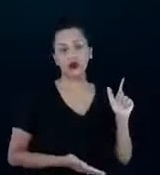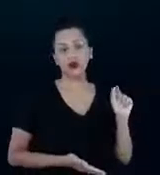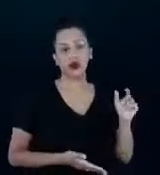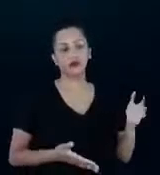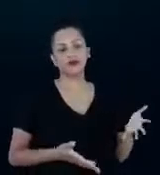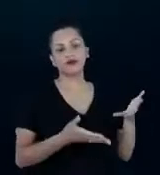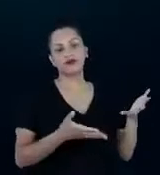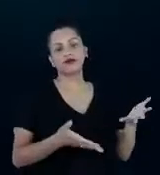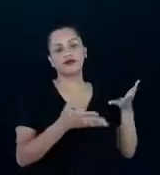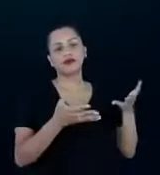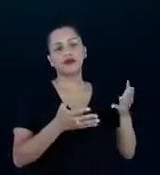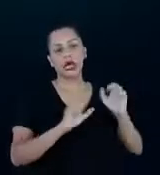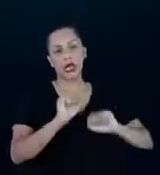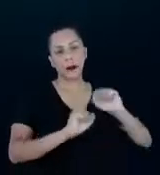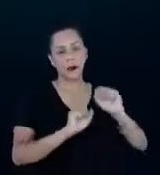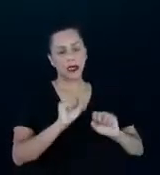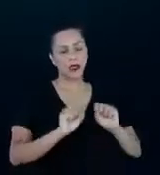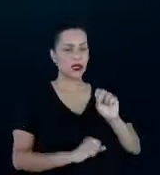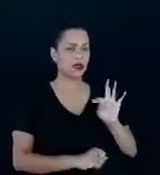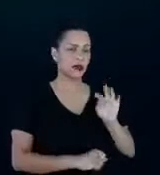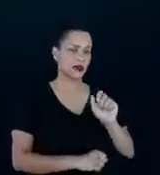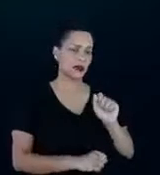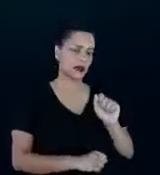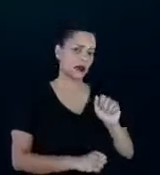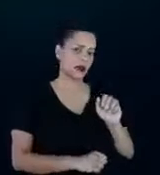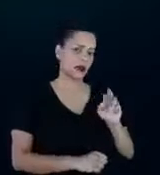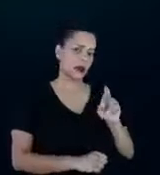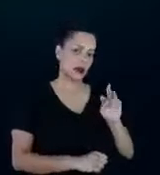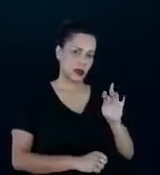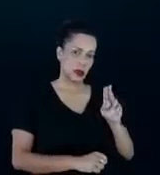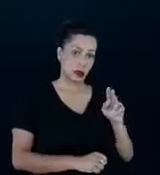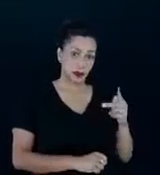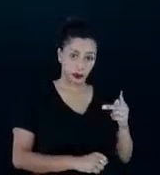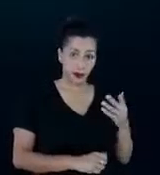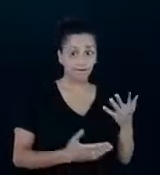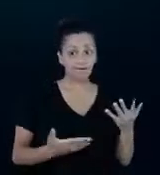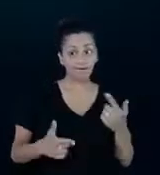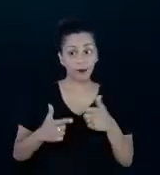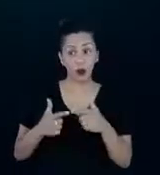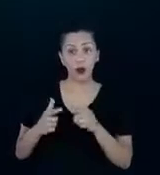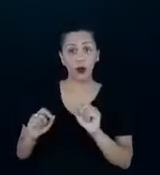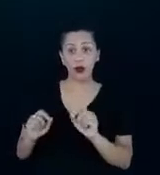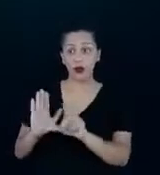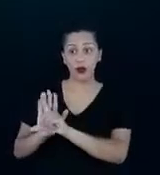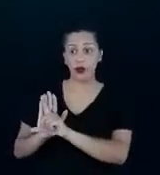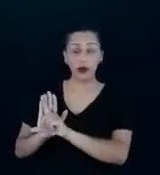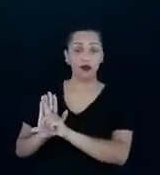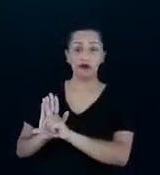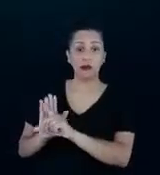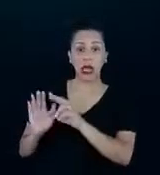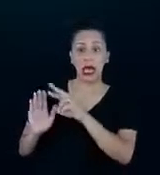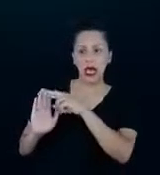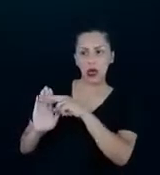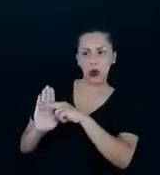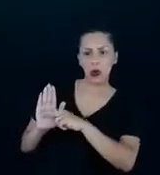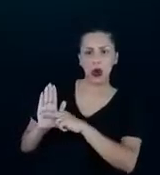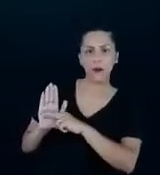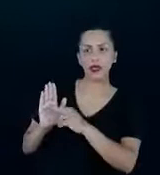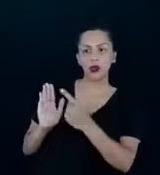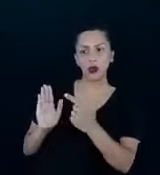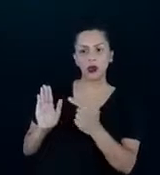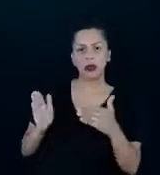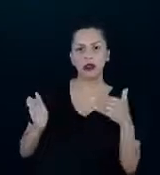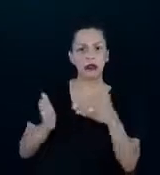de startups. E aí cria um problema. Como está sem uma regulamentação e sem limites, uma operadora pode,